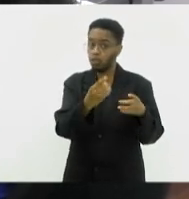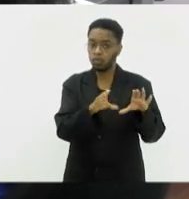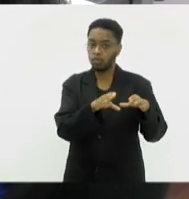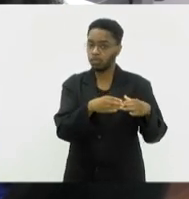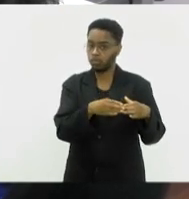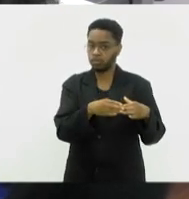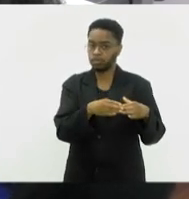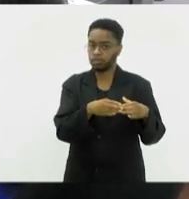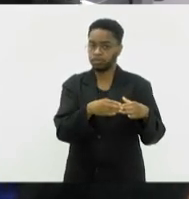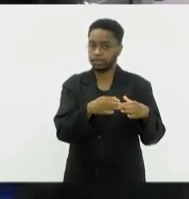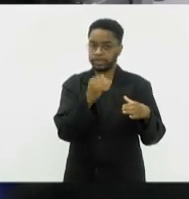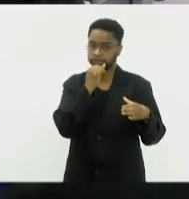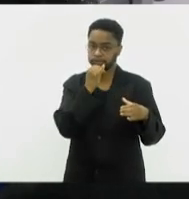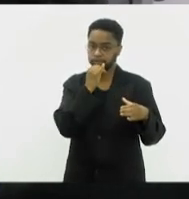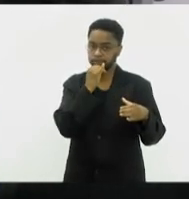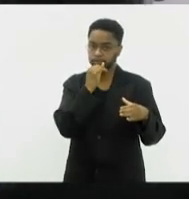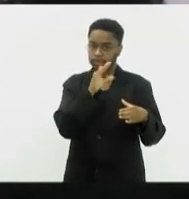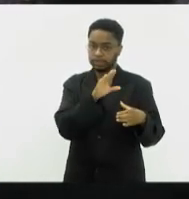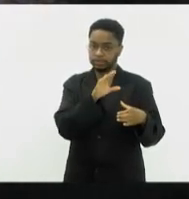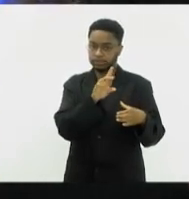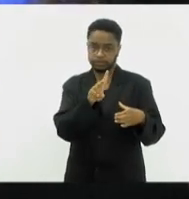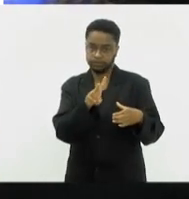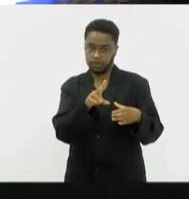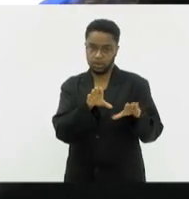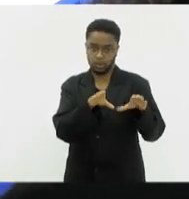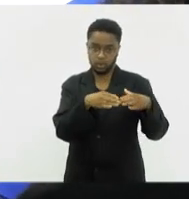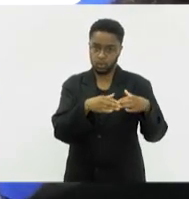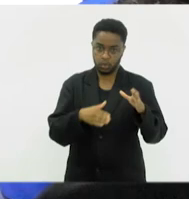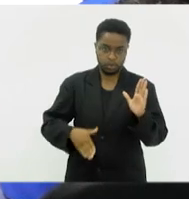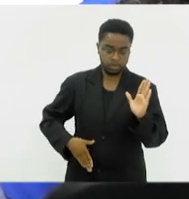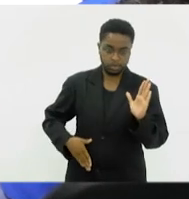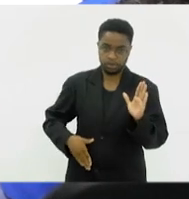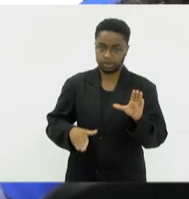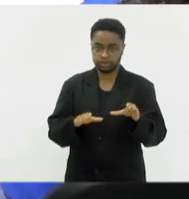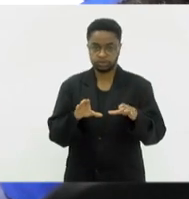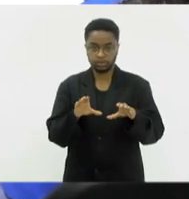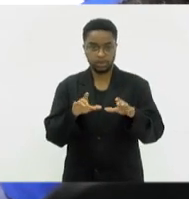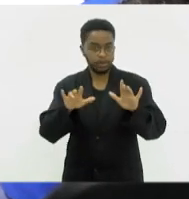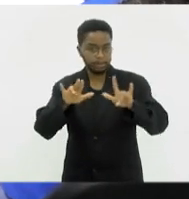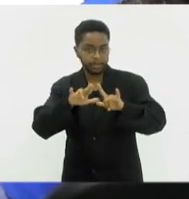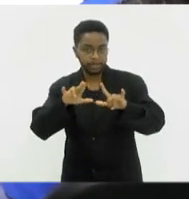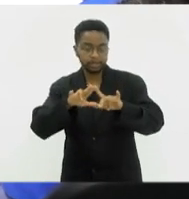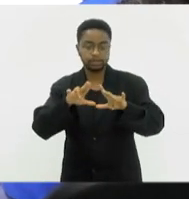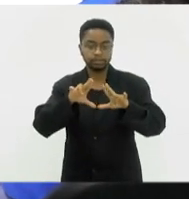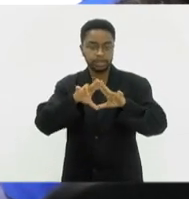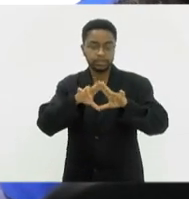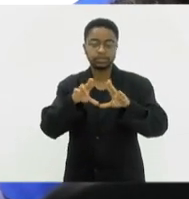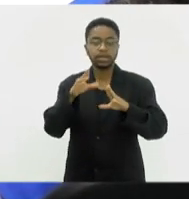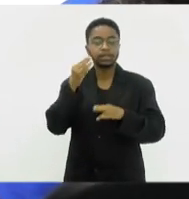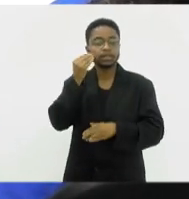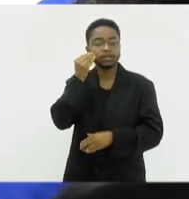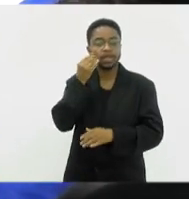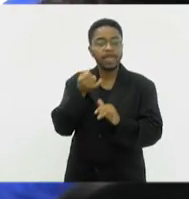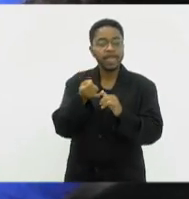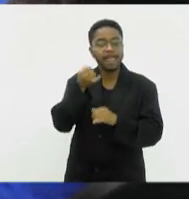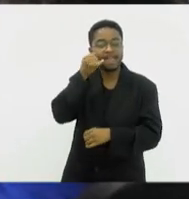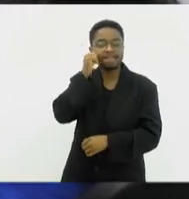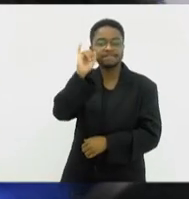pessoal do comando tal, do grupamento criminoso tal, da milícia tal, justamente para evitar o conflito